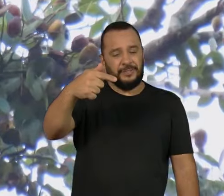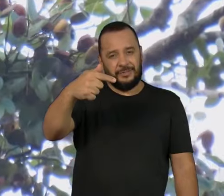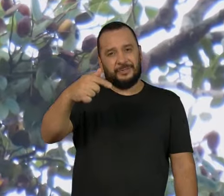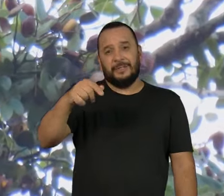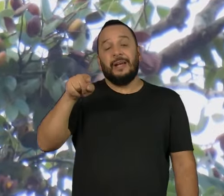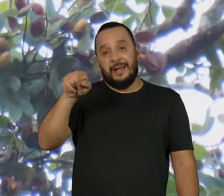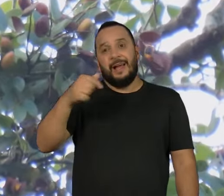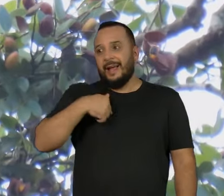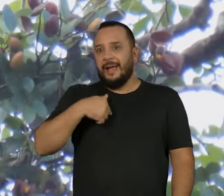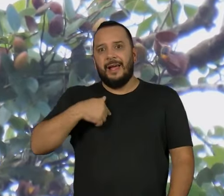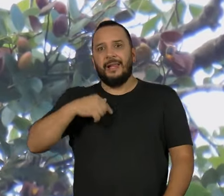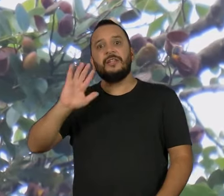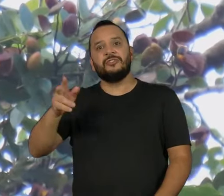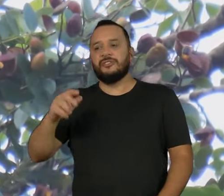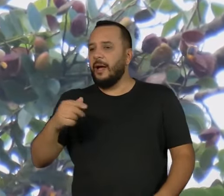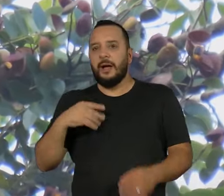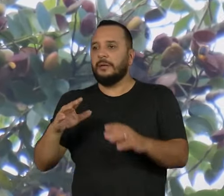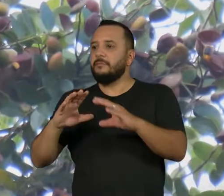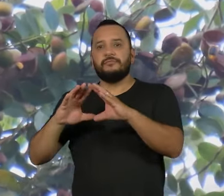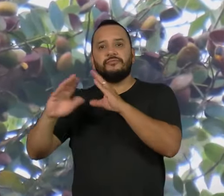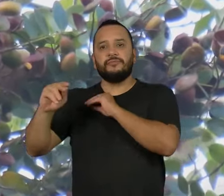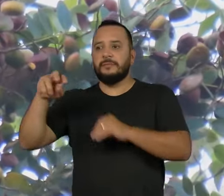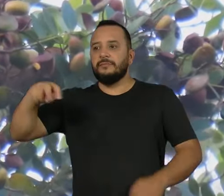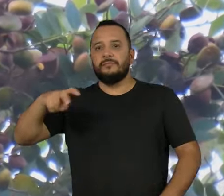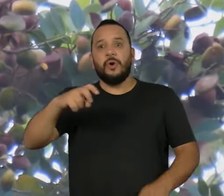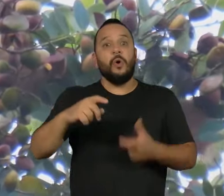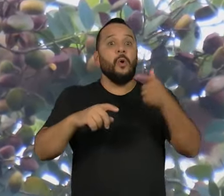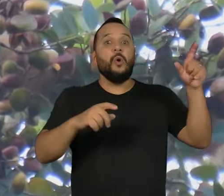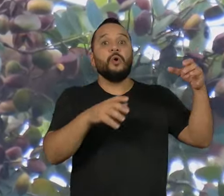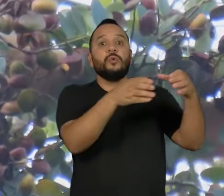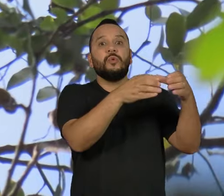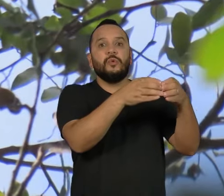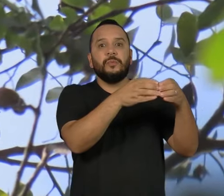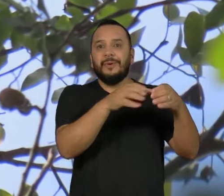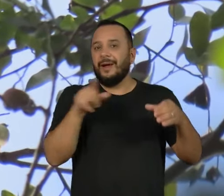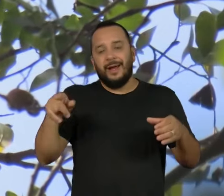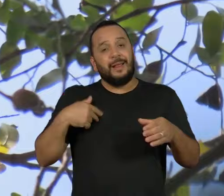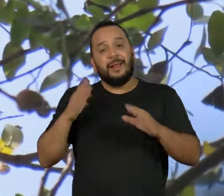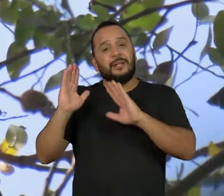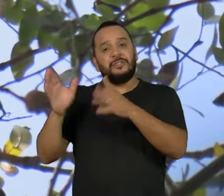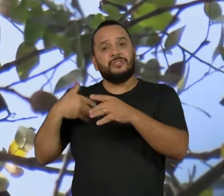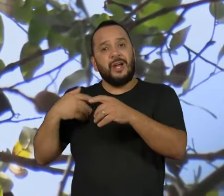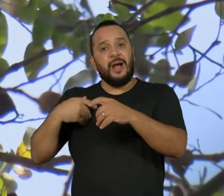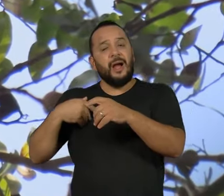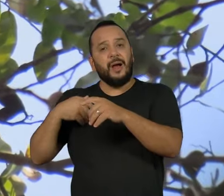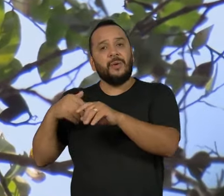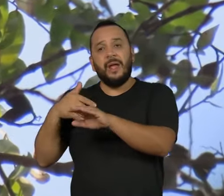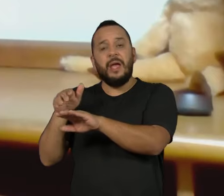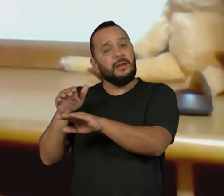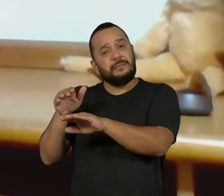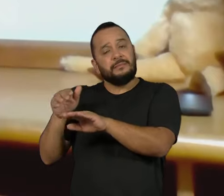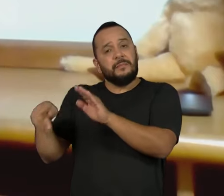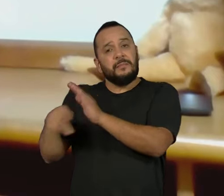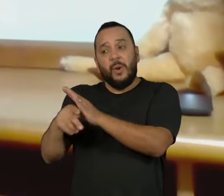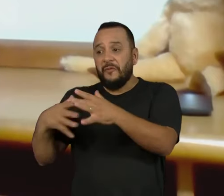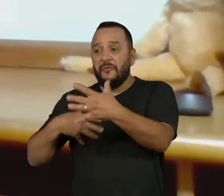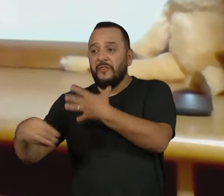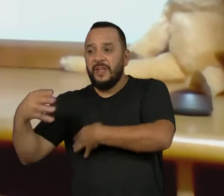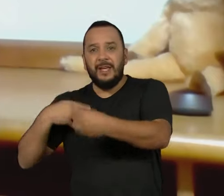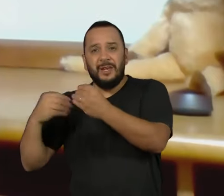procurar outros grupos e não acasalar com os parentes, para ter essa troca genética. Então é importante ter